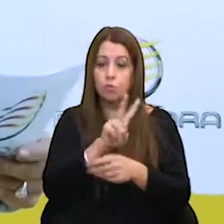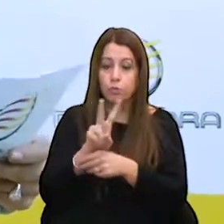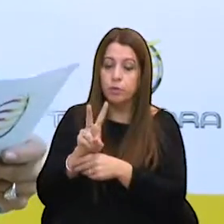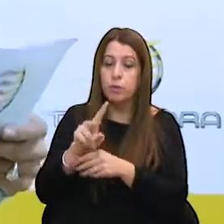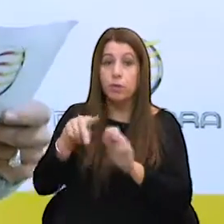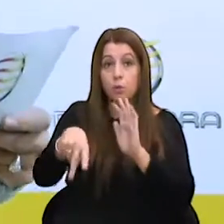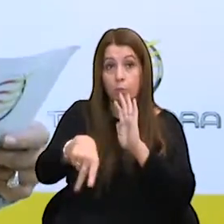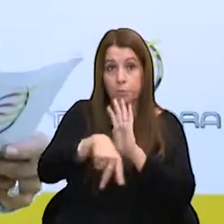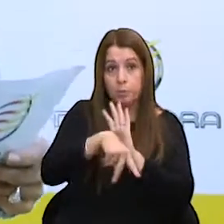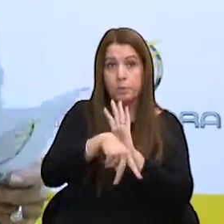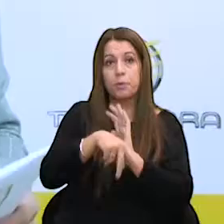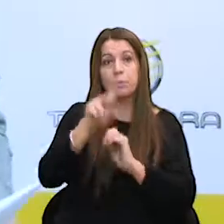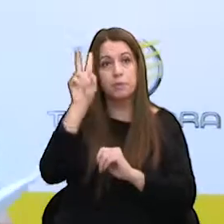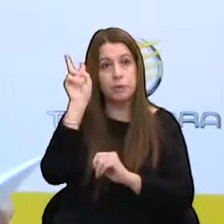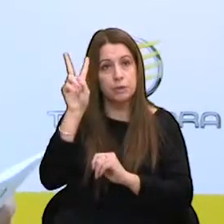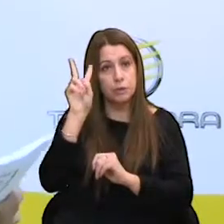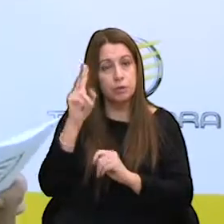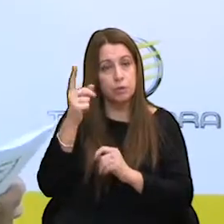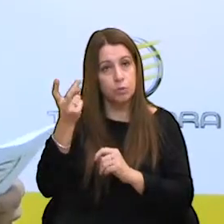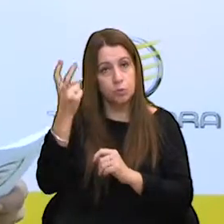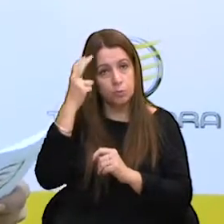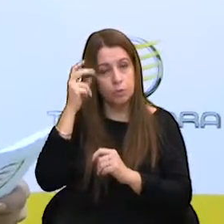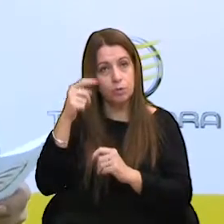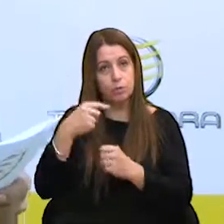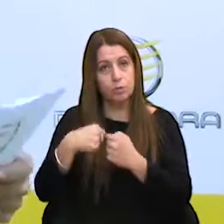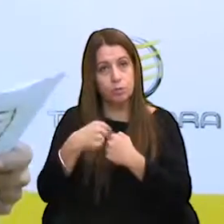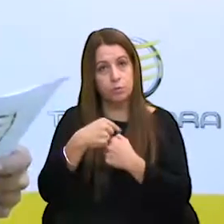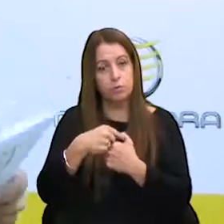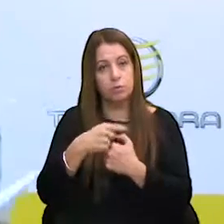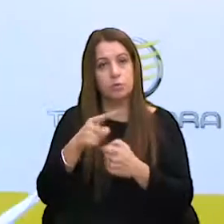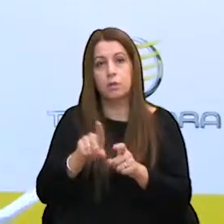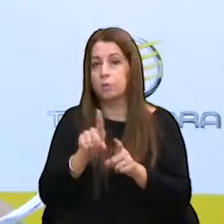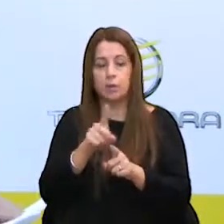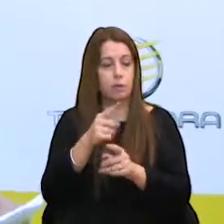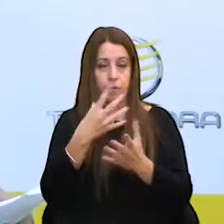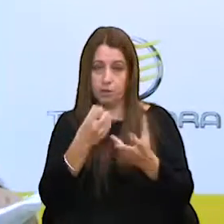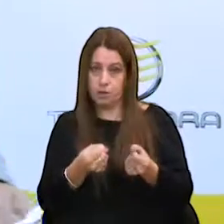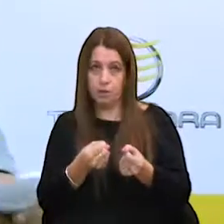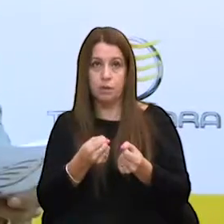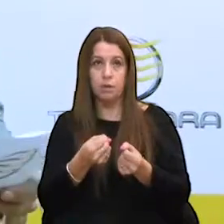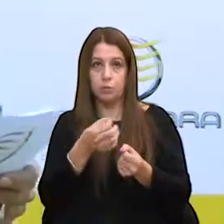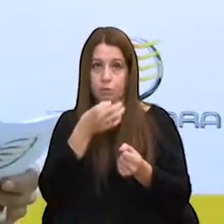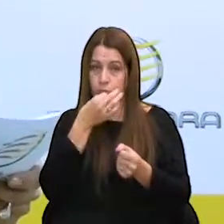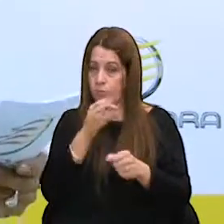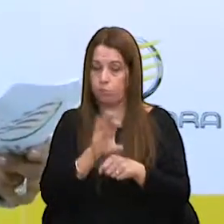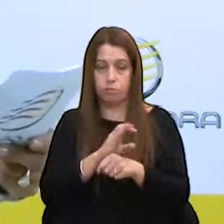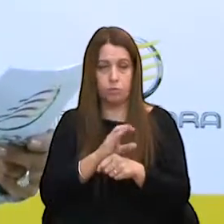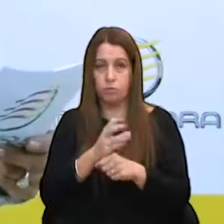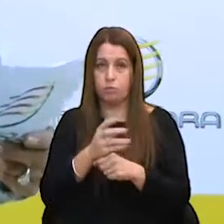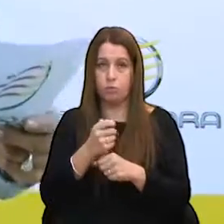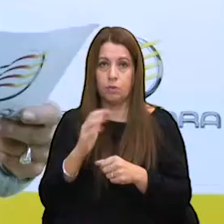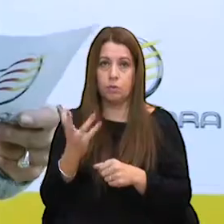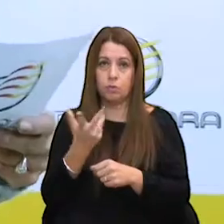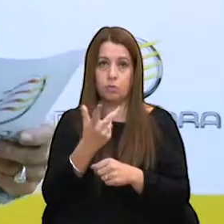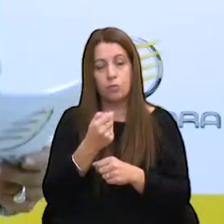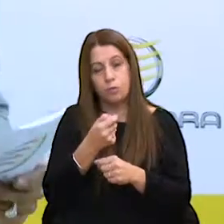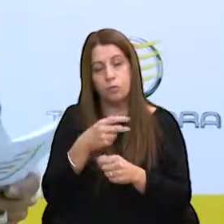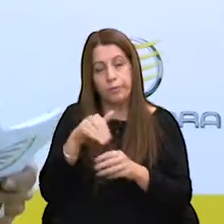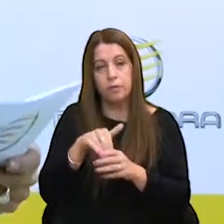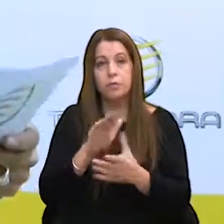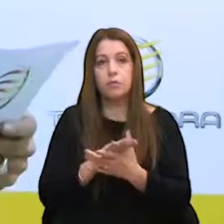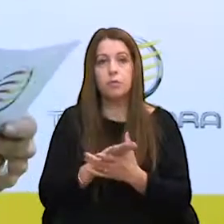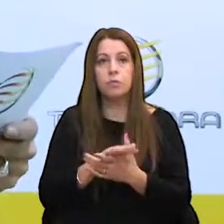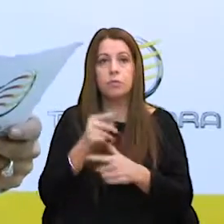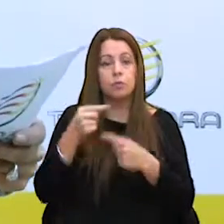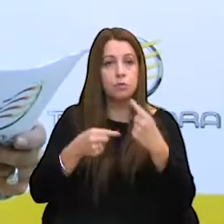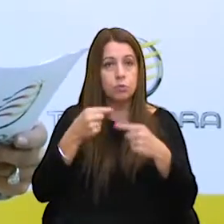ao patrimônio histórico-cultural no município. Também foi rejeitado por maioria de votos. Em